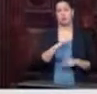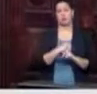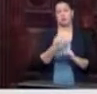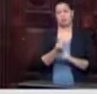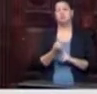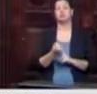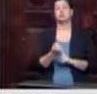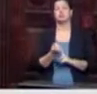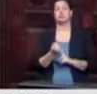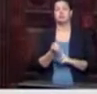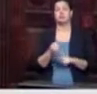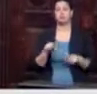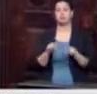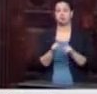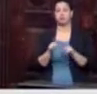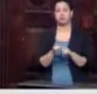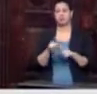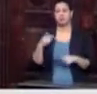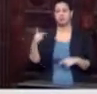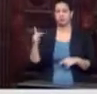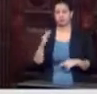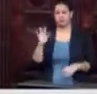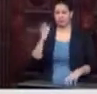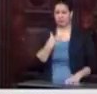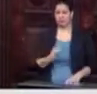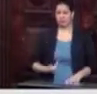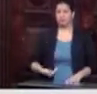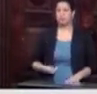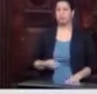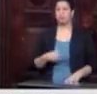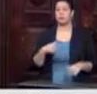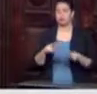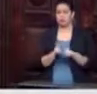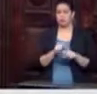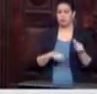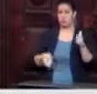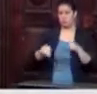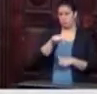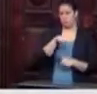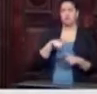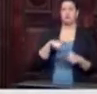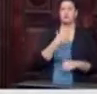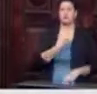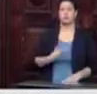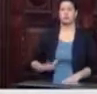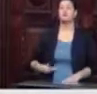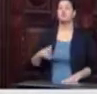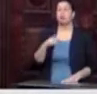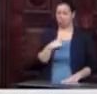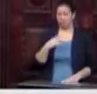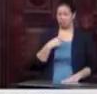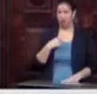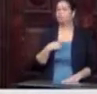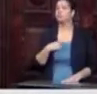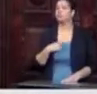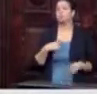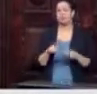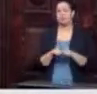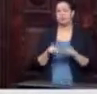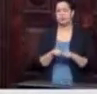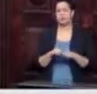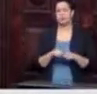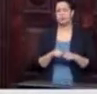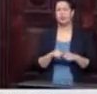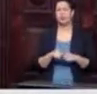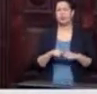da desvinculação de receitas da União. E, por outro lado, o governo tem também